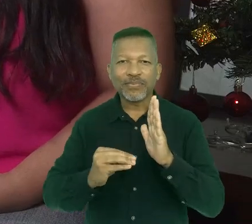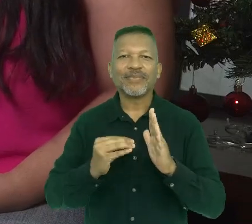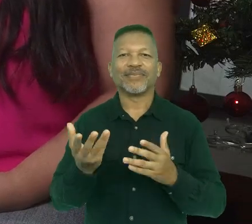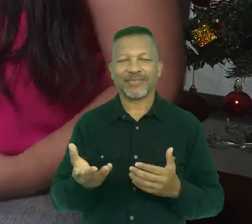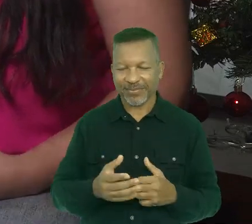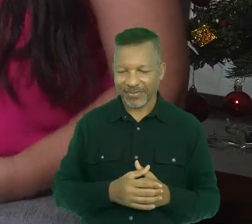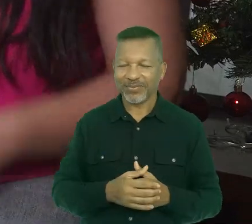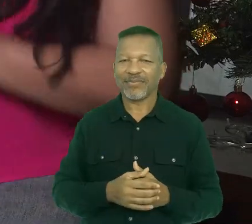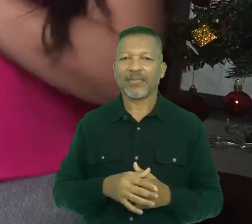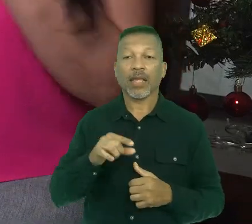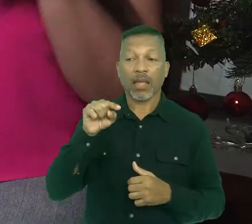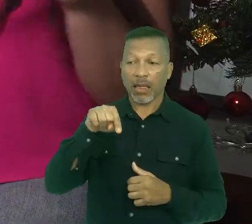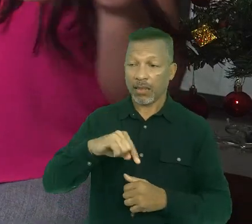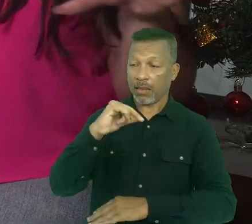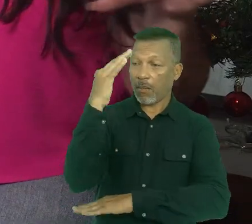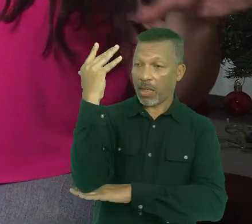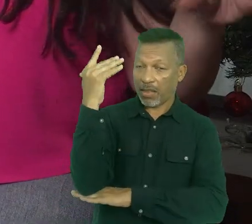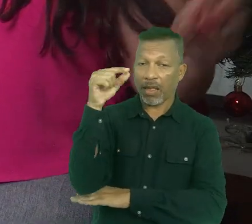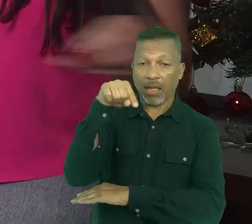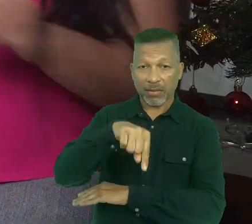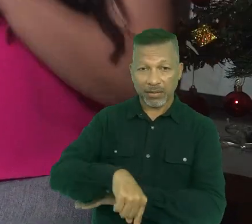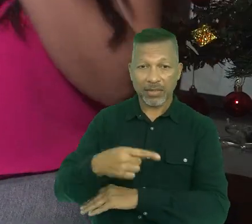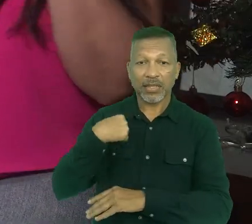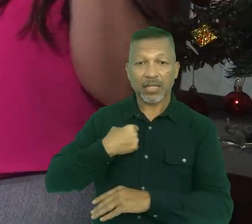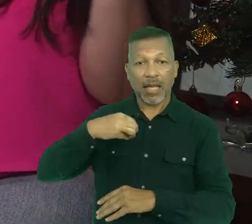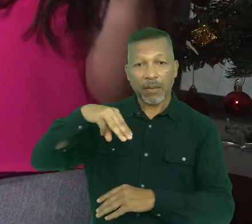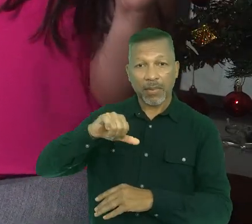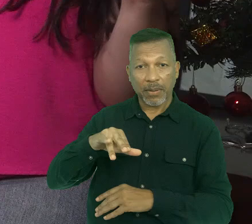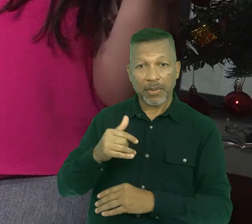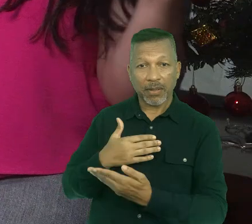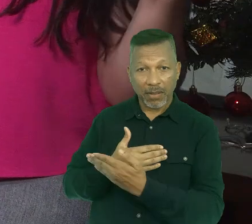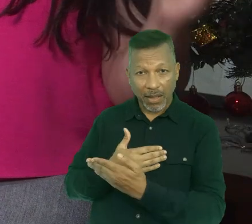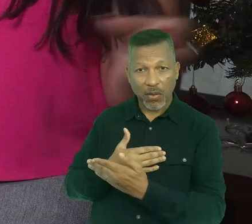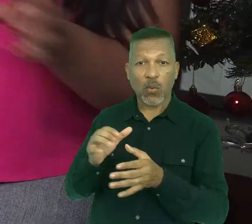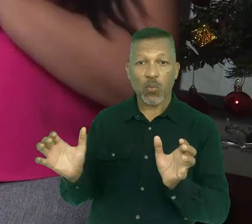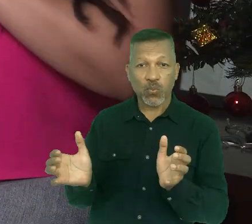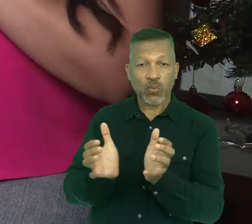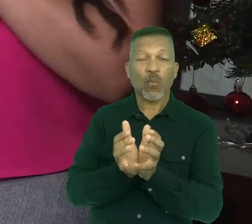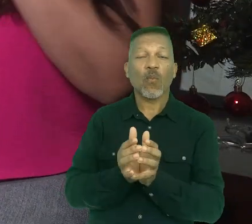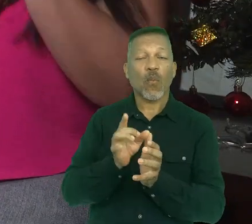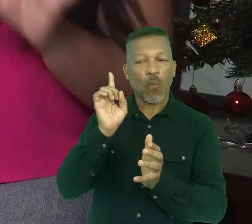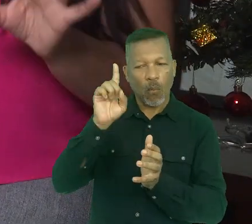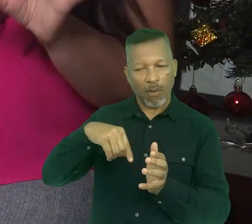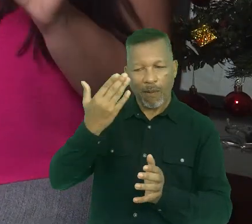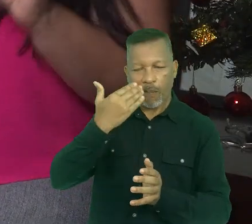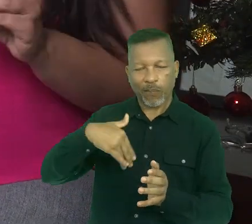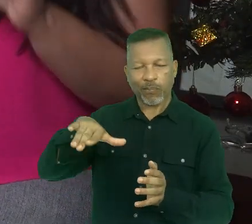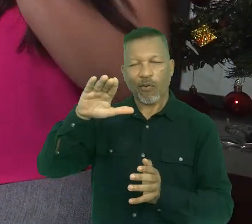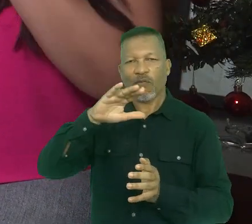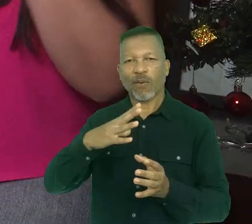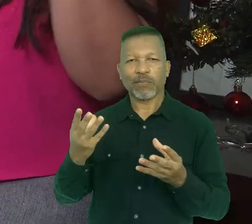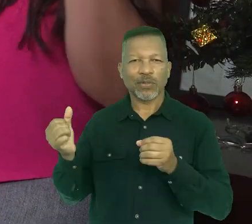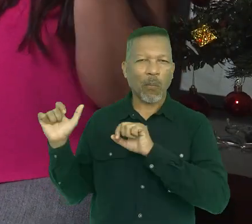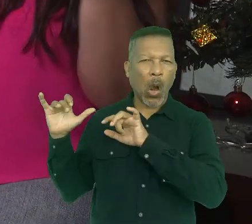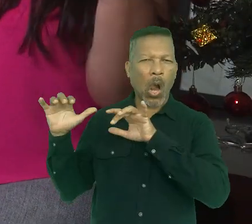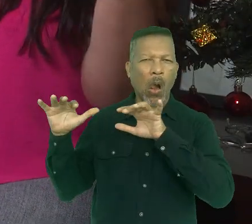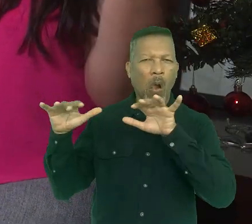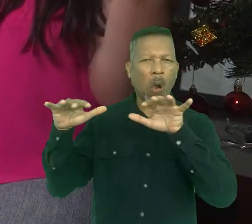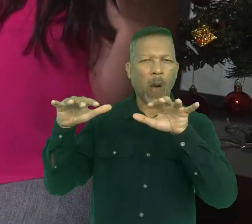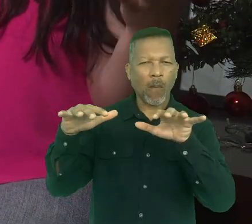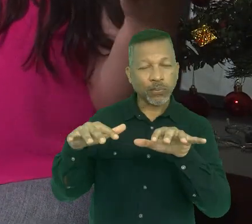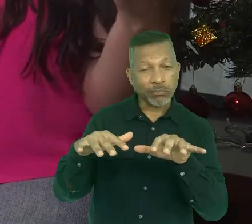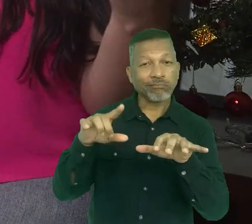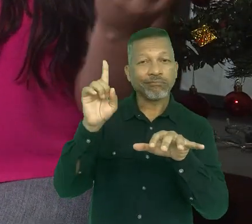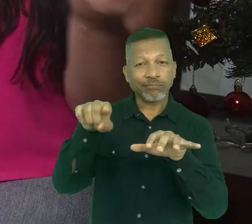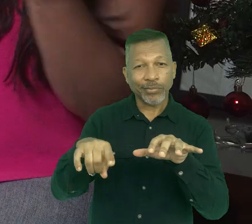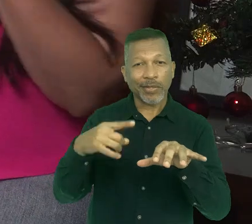assim, né? Aqui em Ipatinga é assim, onde a Mambi tá com o grupo é sinônimo de muita gente para